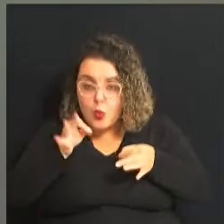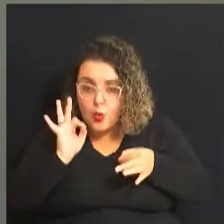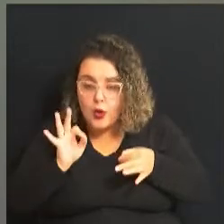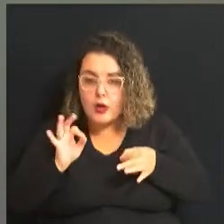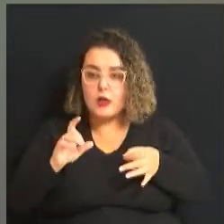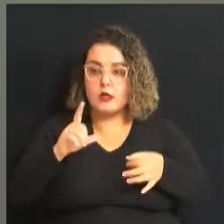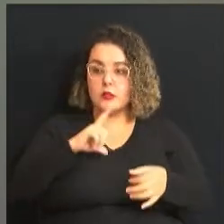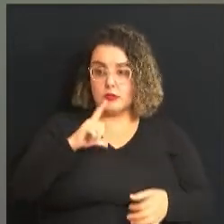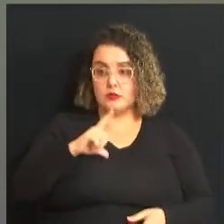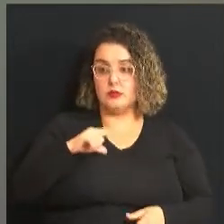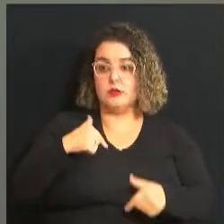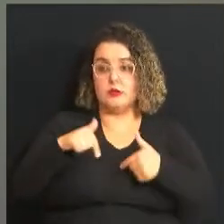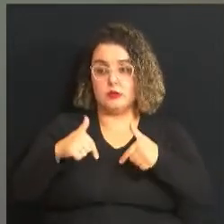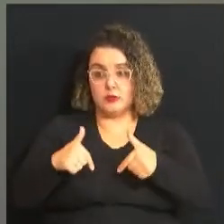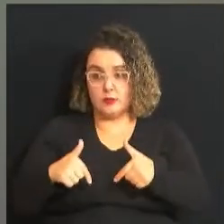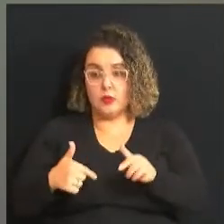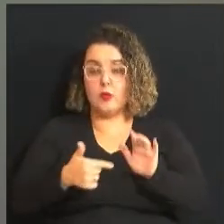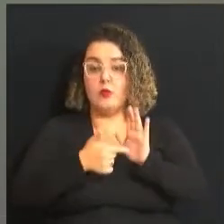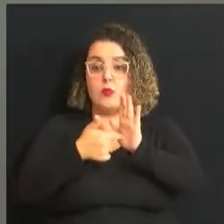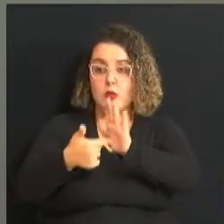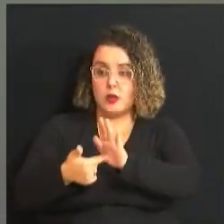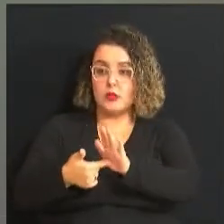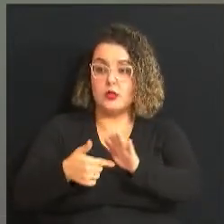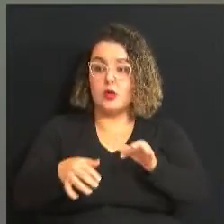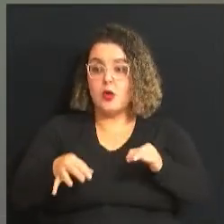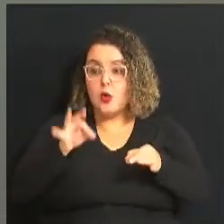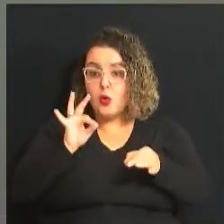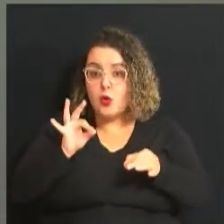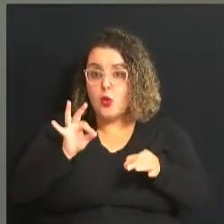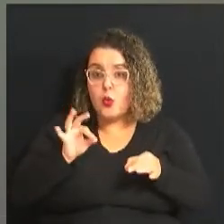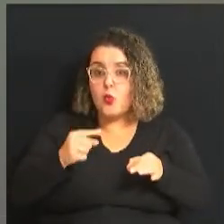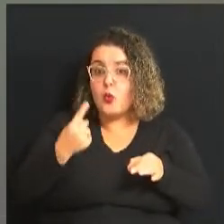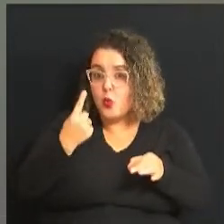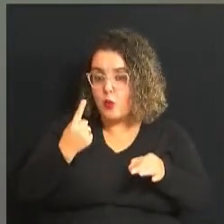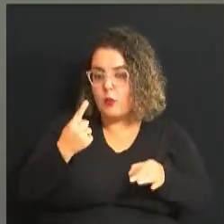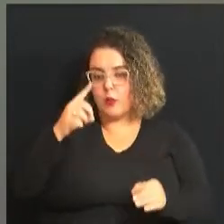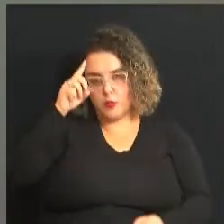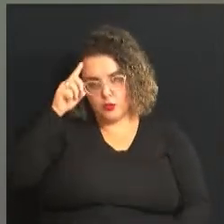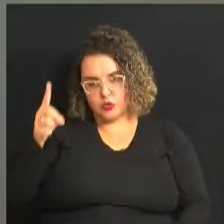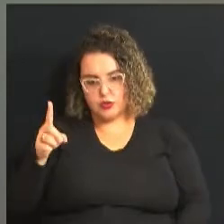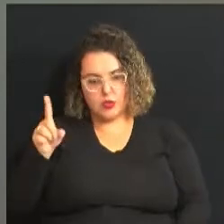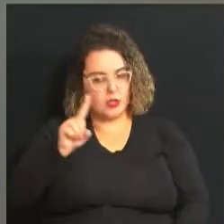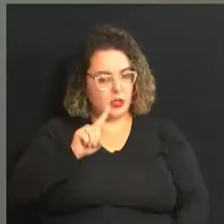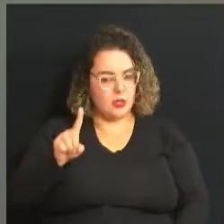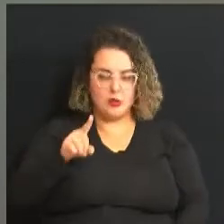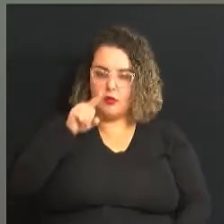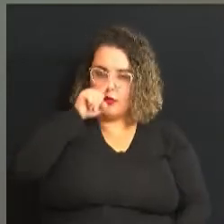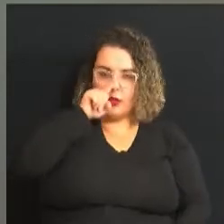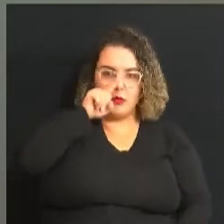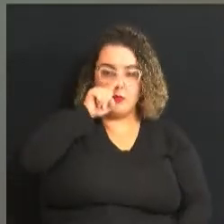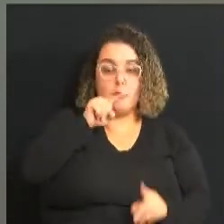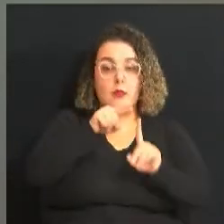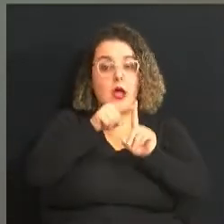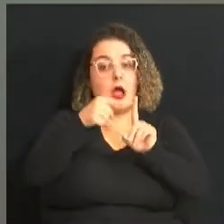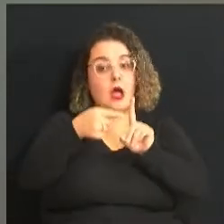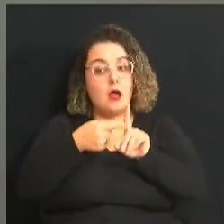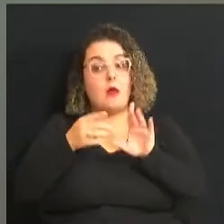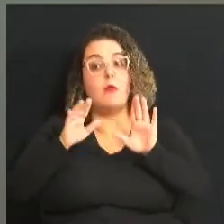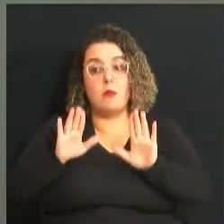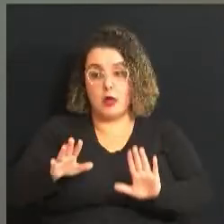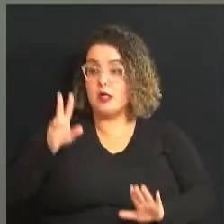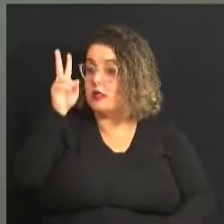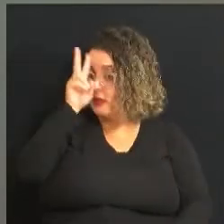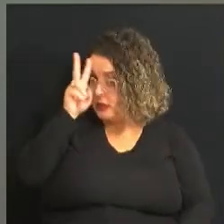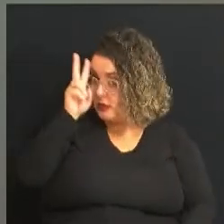existem trabalhos que mostram que você tomar até uma xícara de café por dia não vai trazer risco para a gravidez. Mas é bom lembrar que